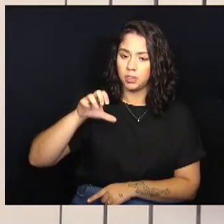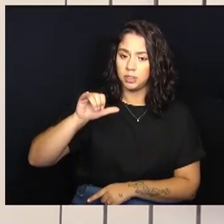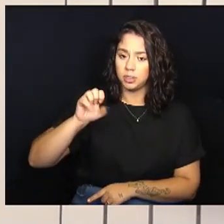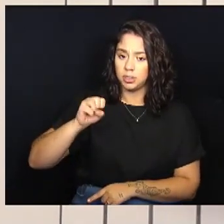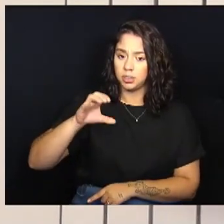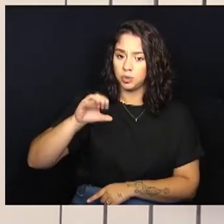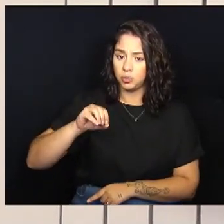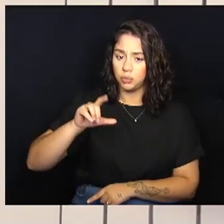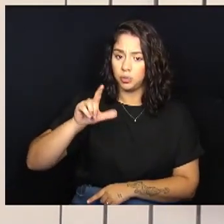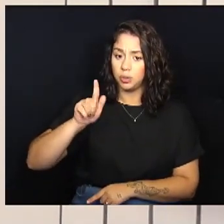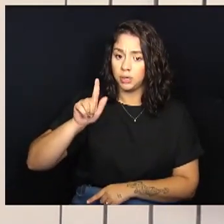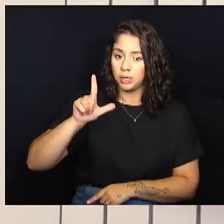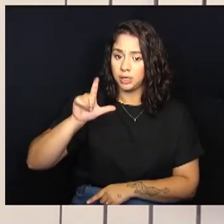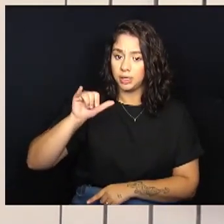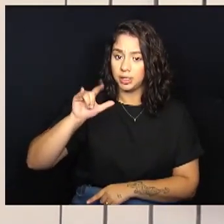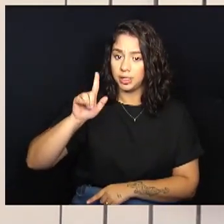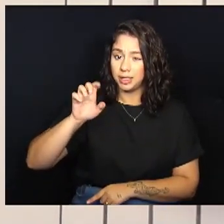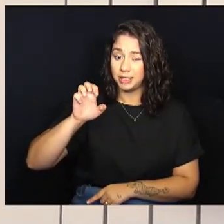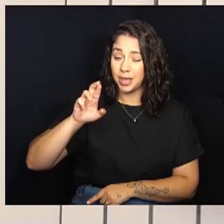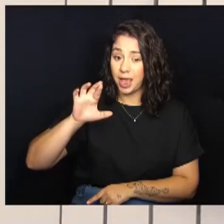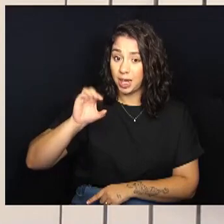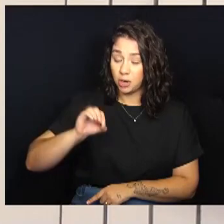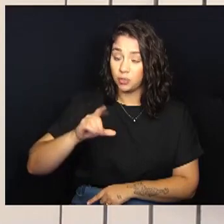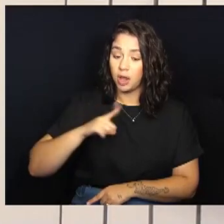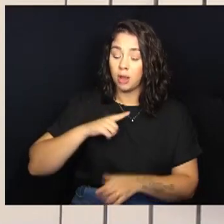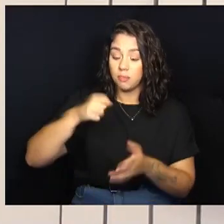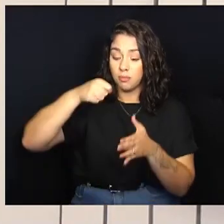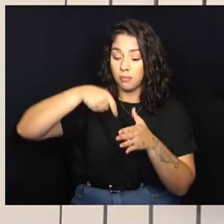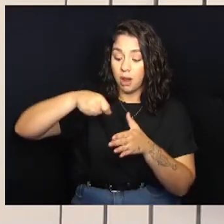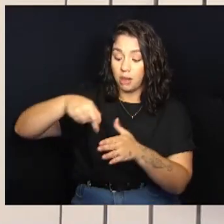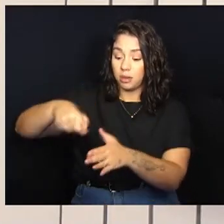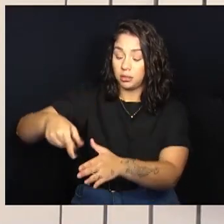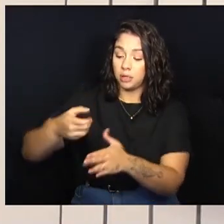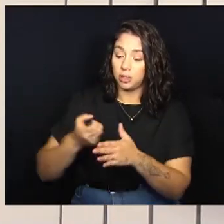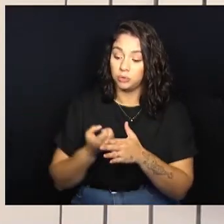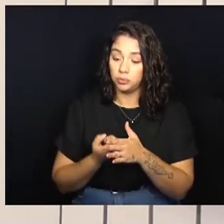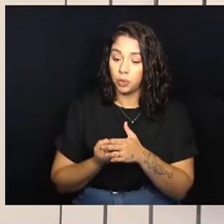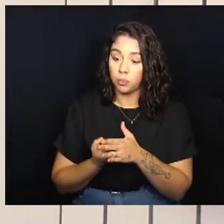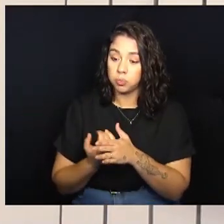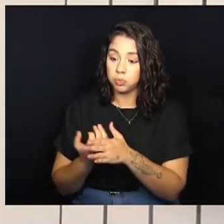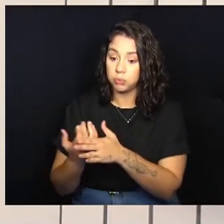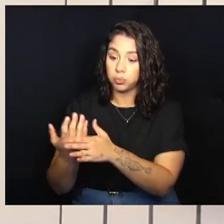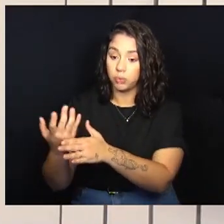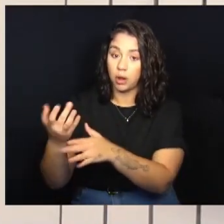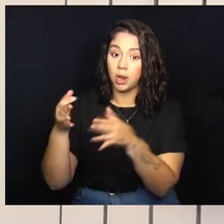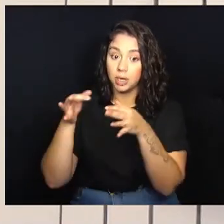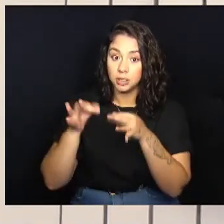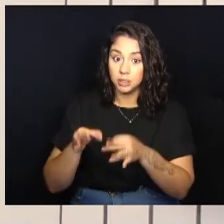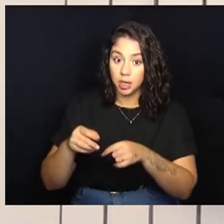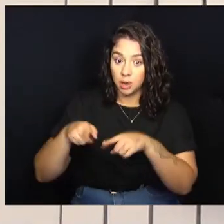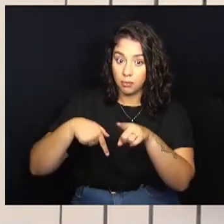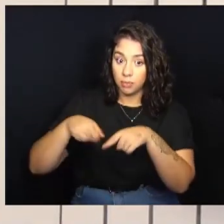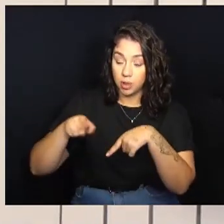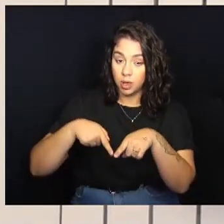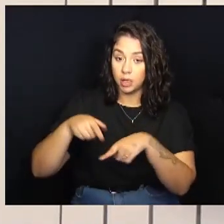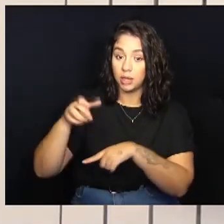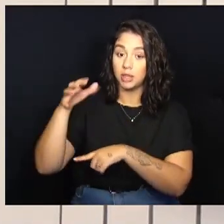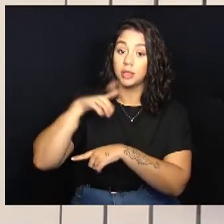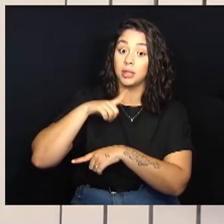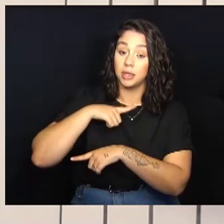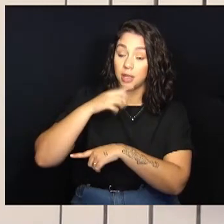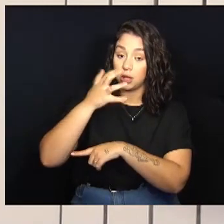está realizando o plantio de mudas mais adequadas para aquelas vias que gerem sombra e